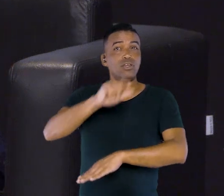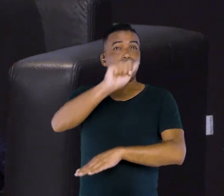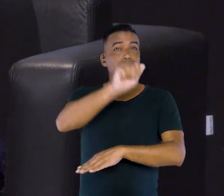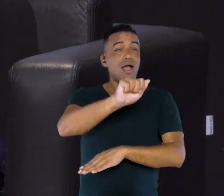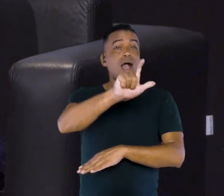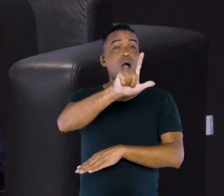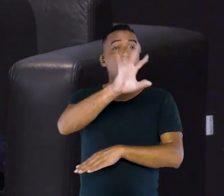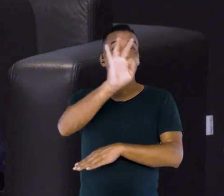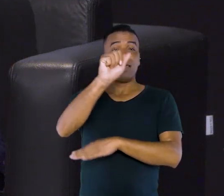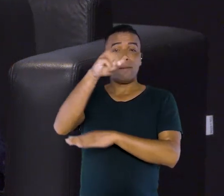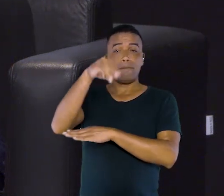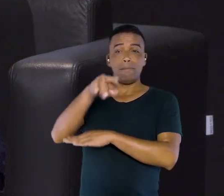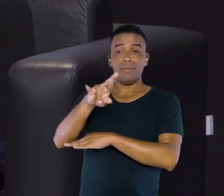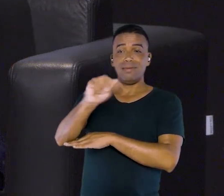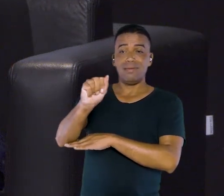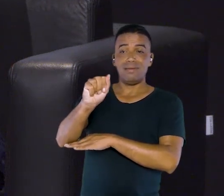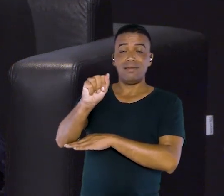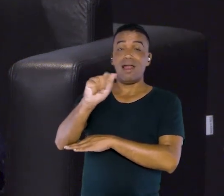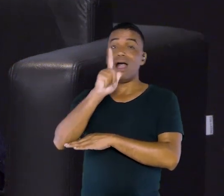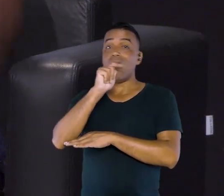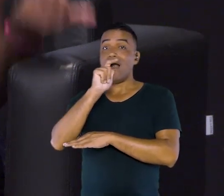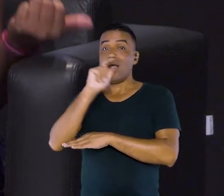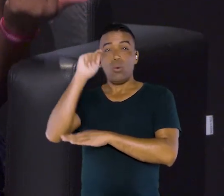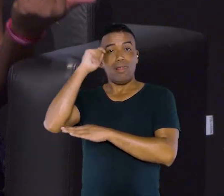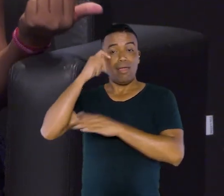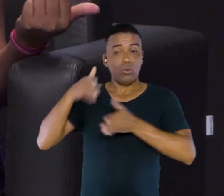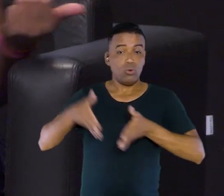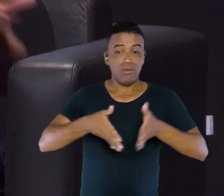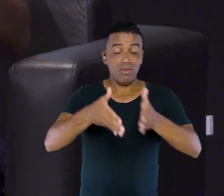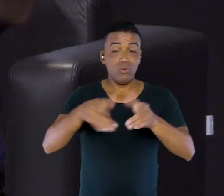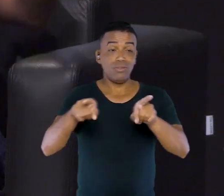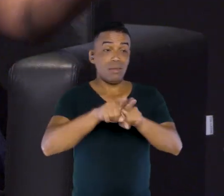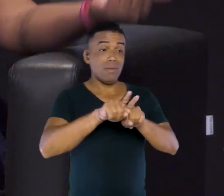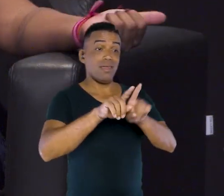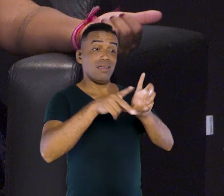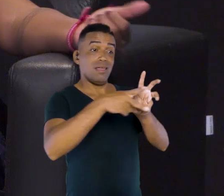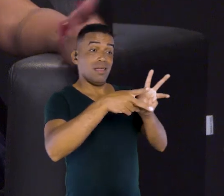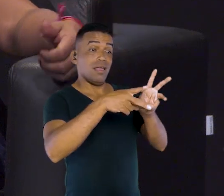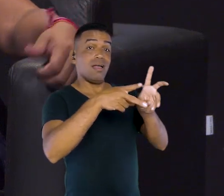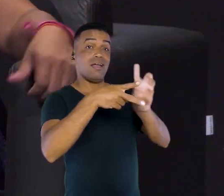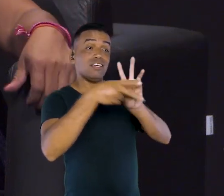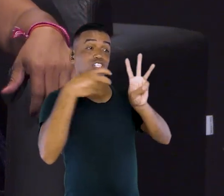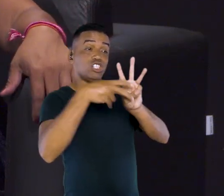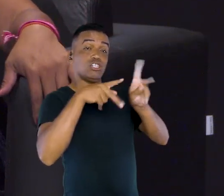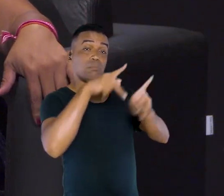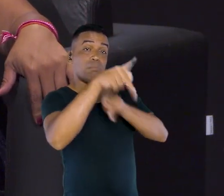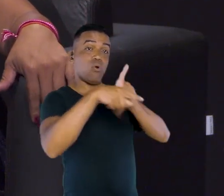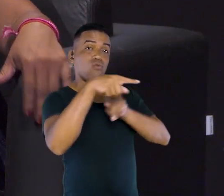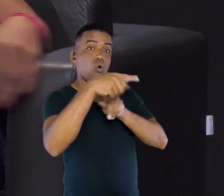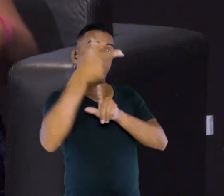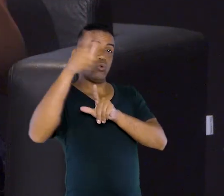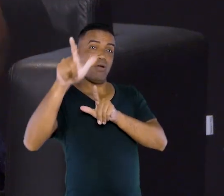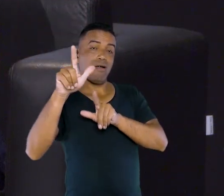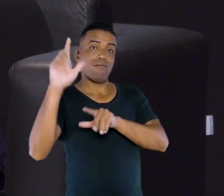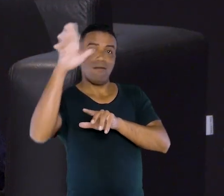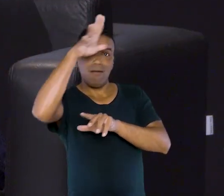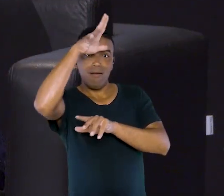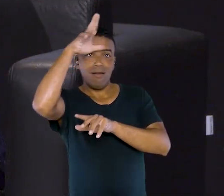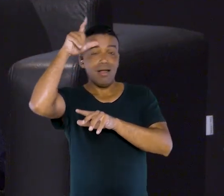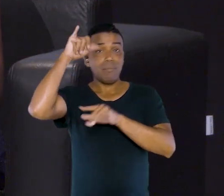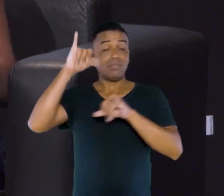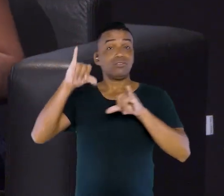de como eu no Rio Negro estava bem e tinha os parentes lá no outro pedaço da Amazônia